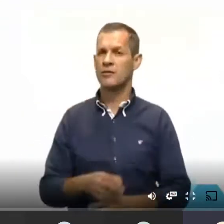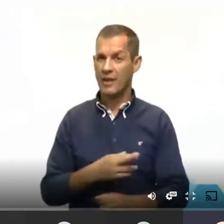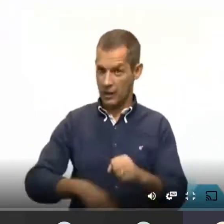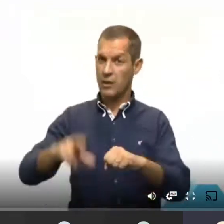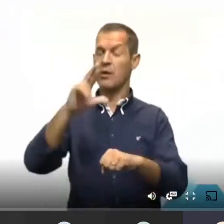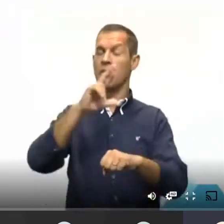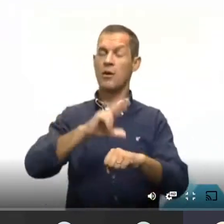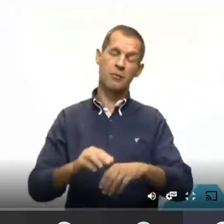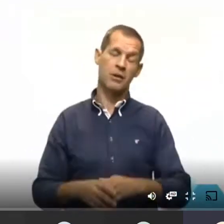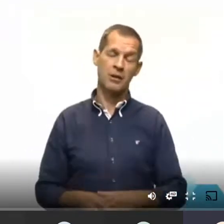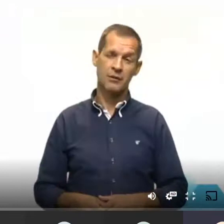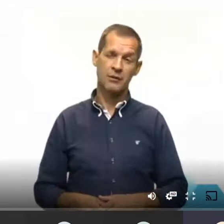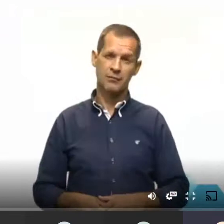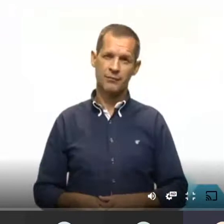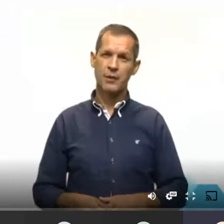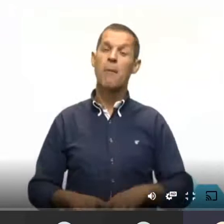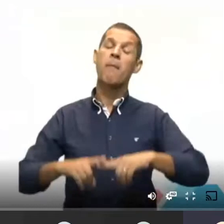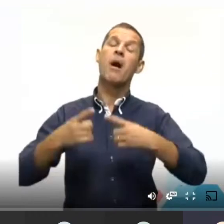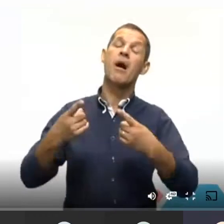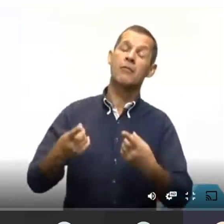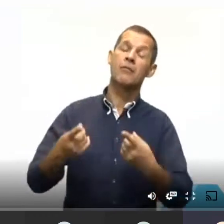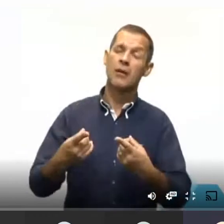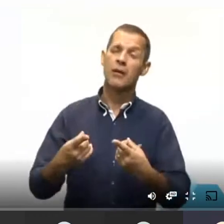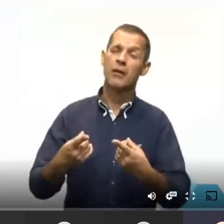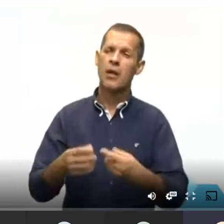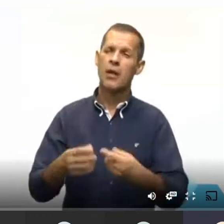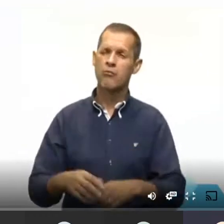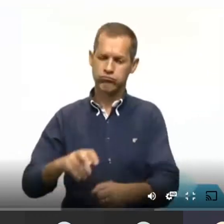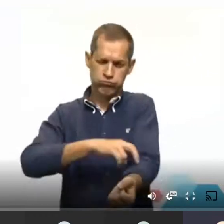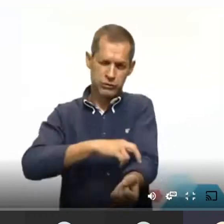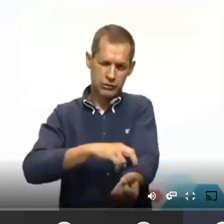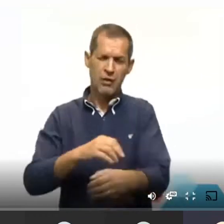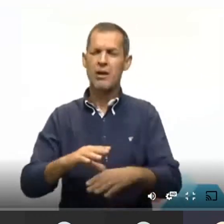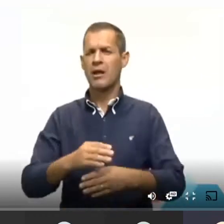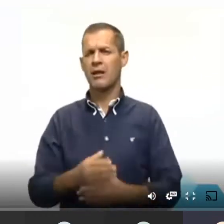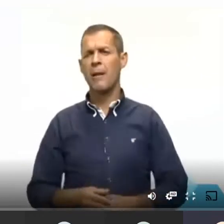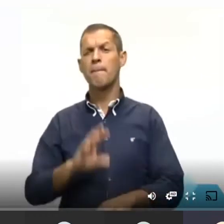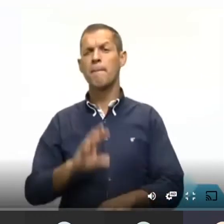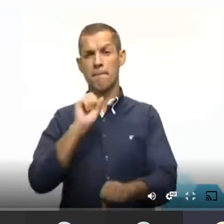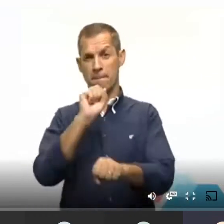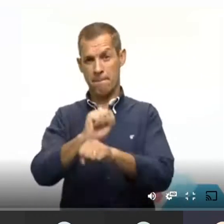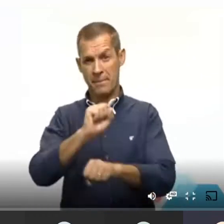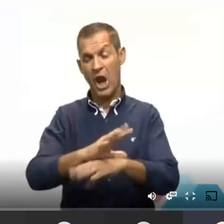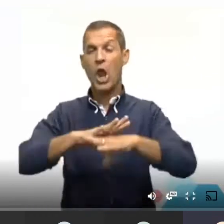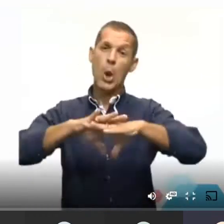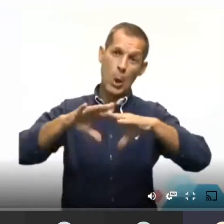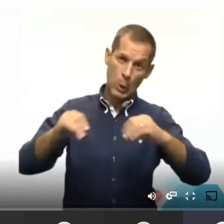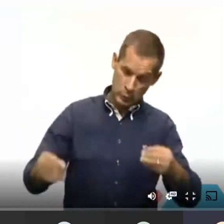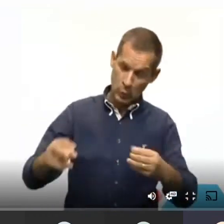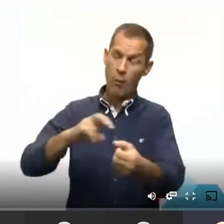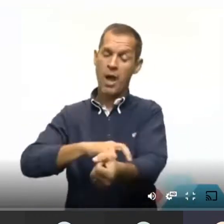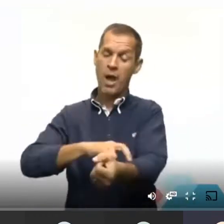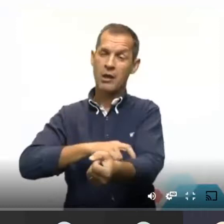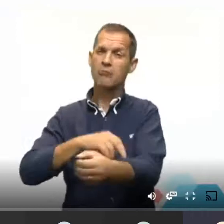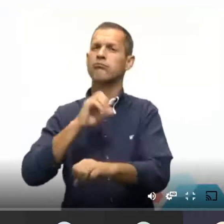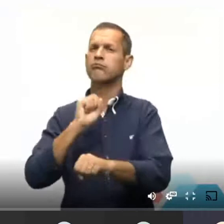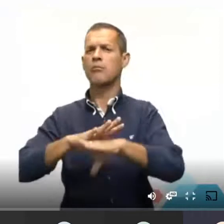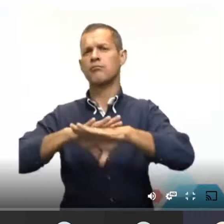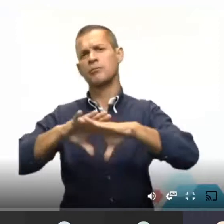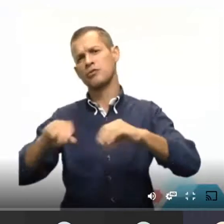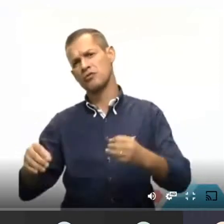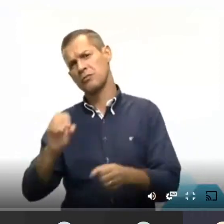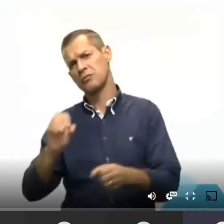ser reversível, né? Onde o estresse vai acabar cessando, né? O estresse, então, ele